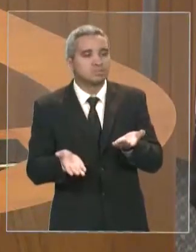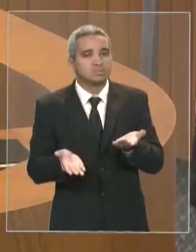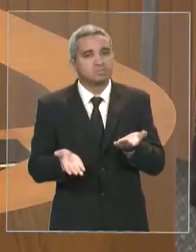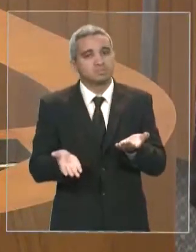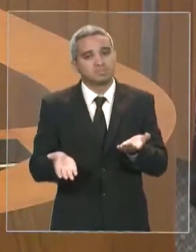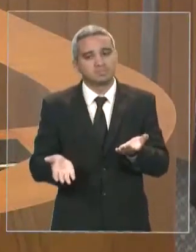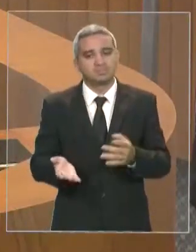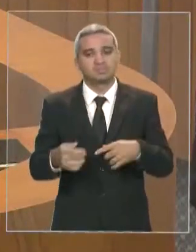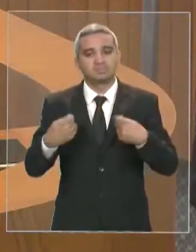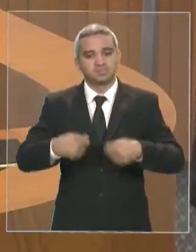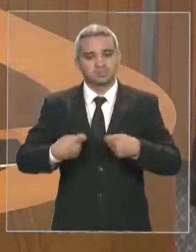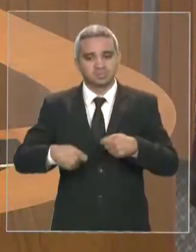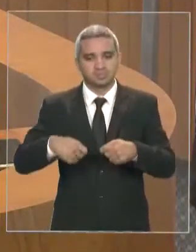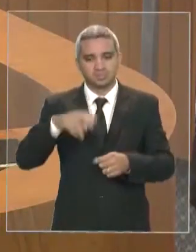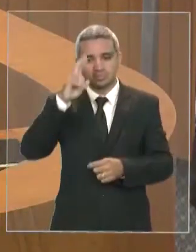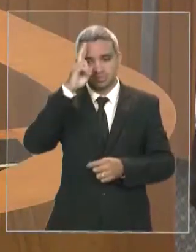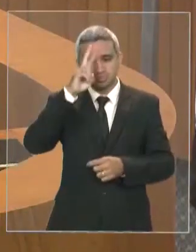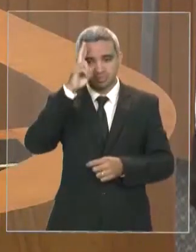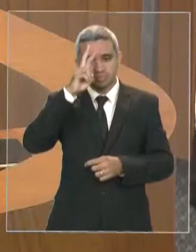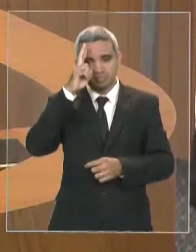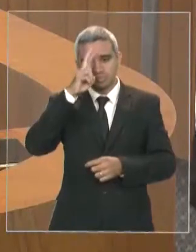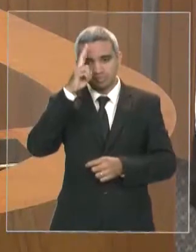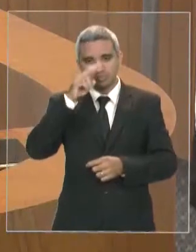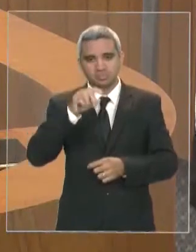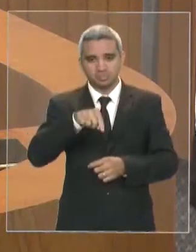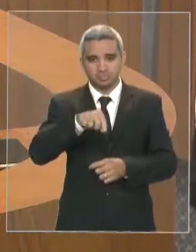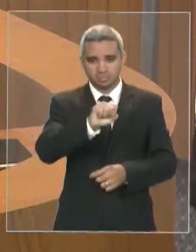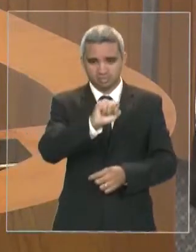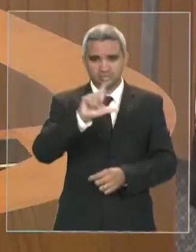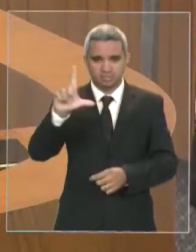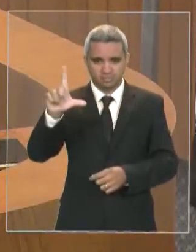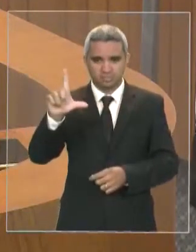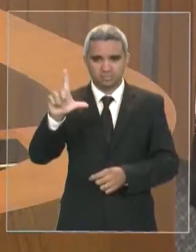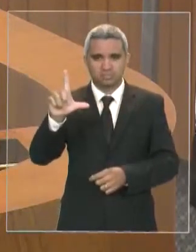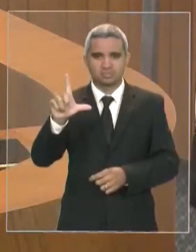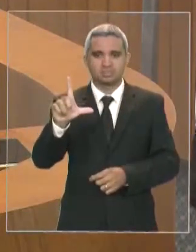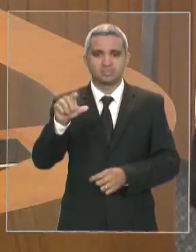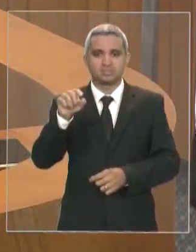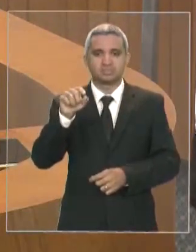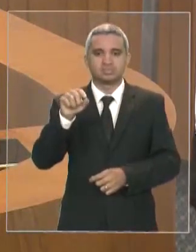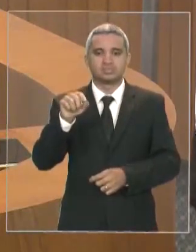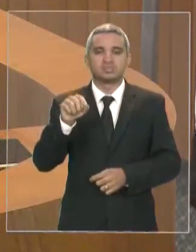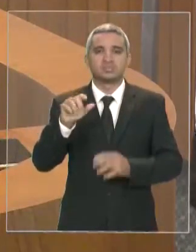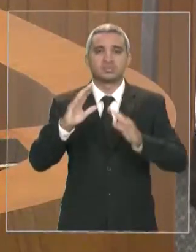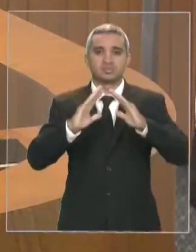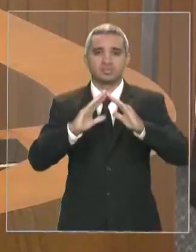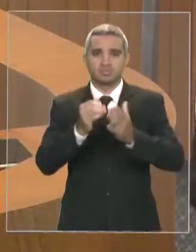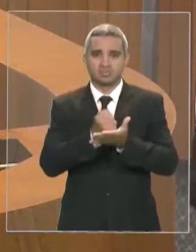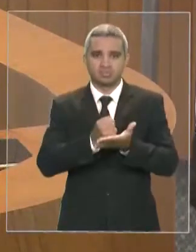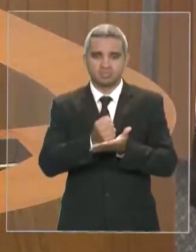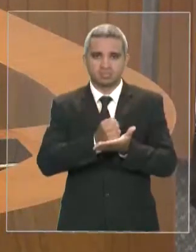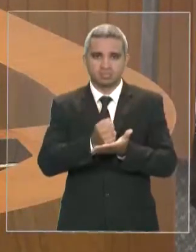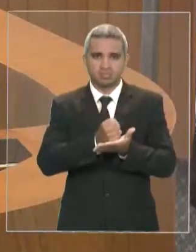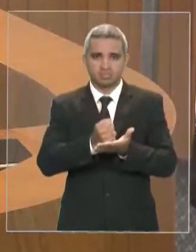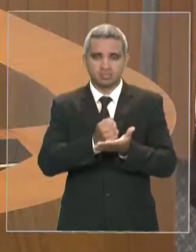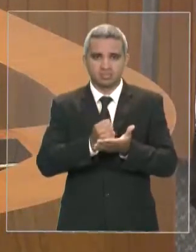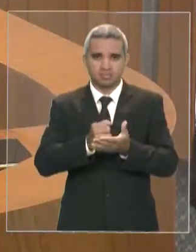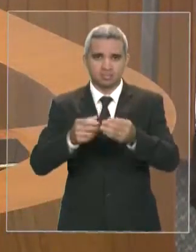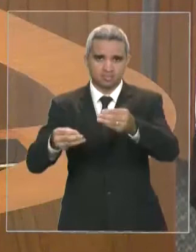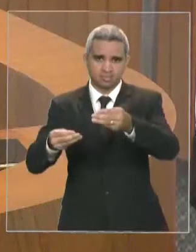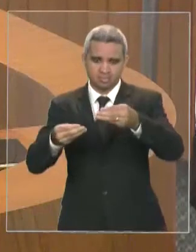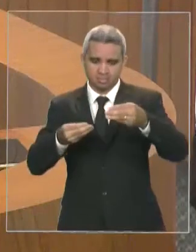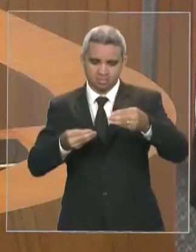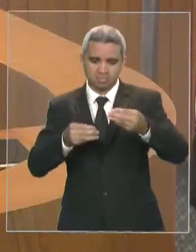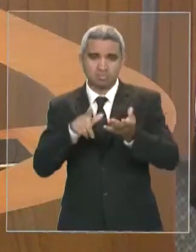lembrar que um caso famoso em São Luís, onde o farmacêutico não entendeu, o atendente da farmácia não entendeu o